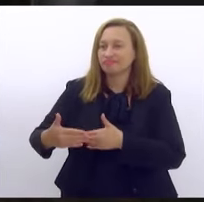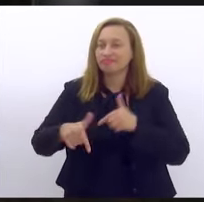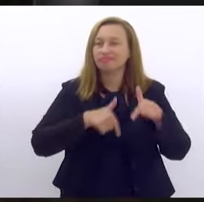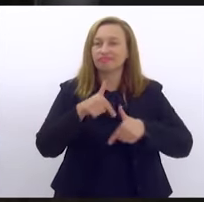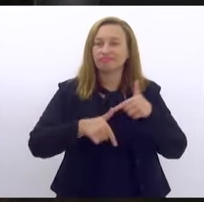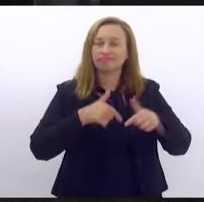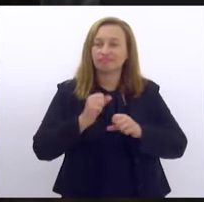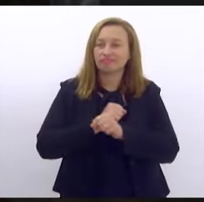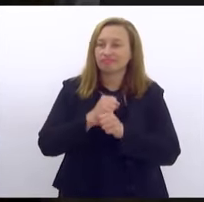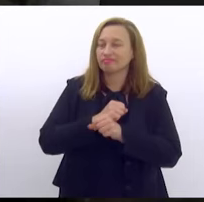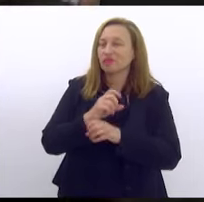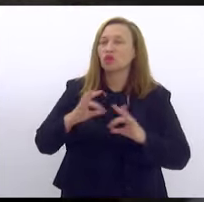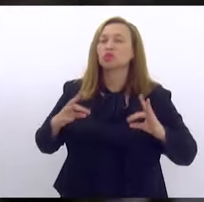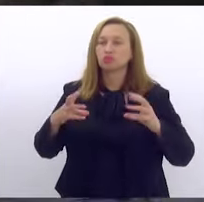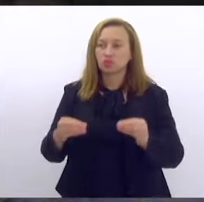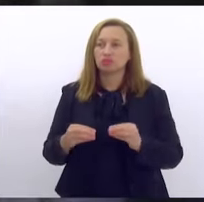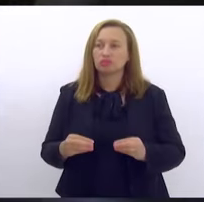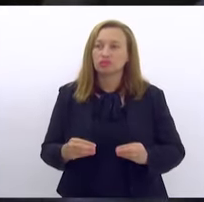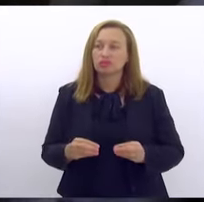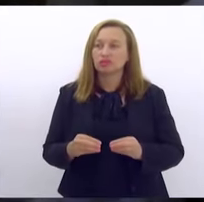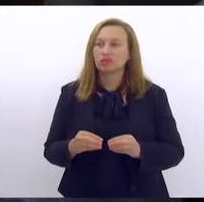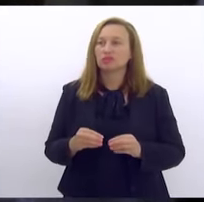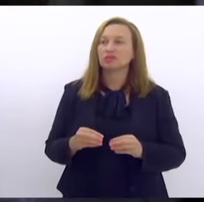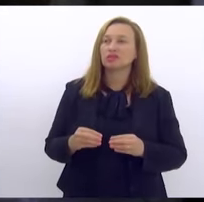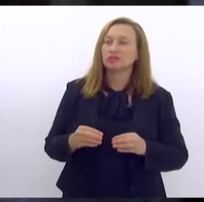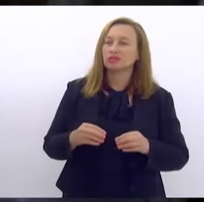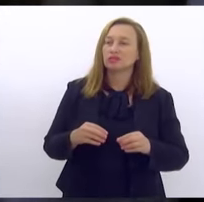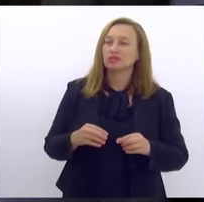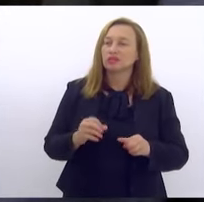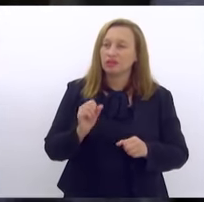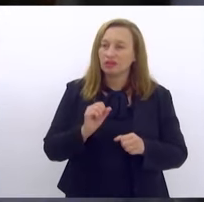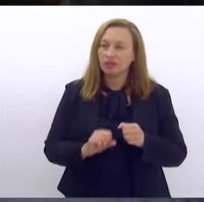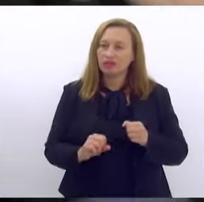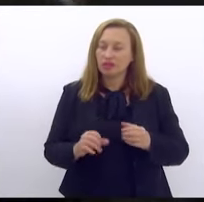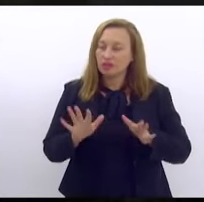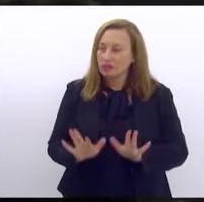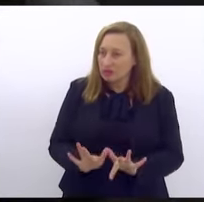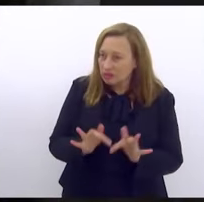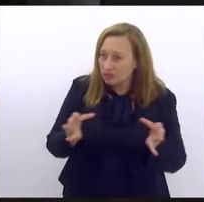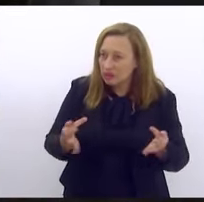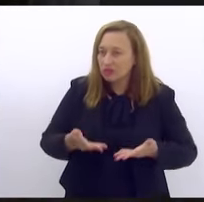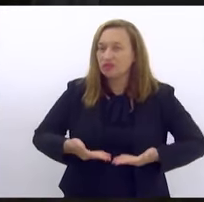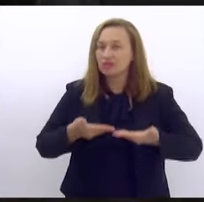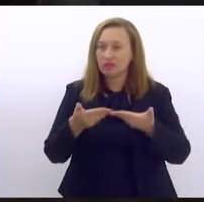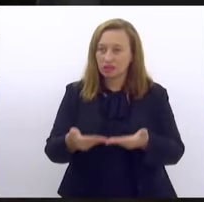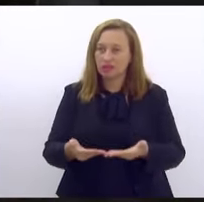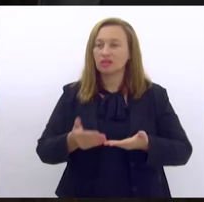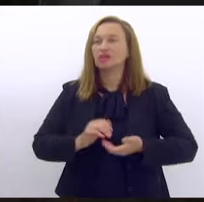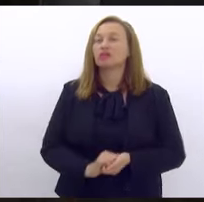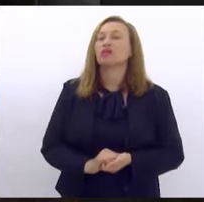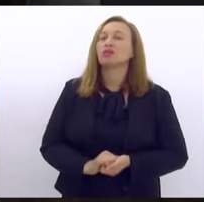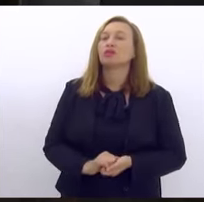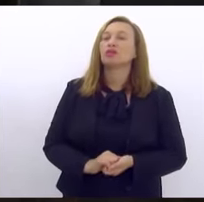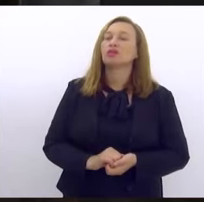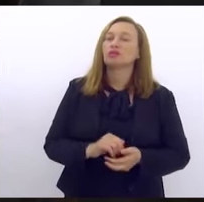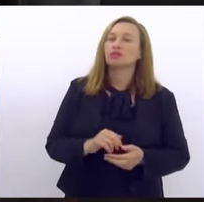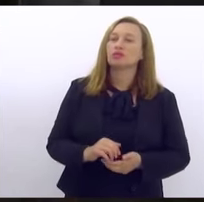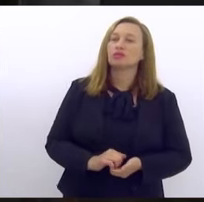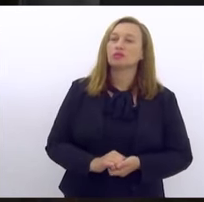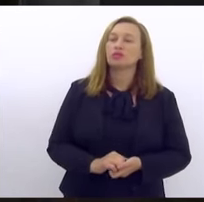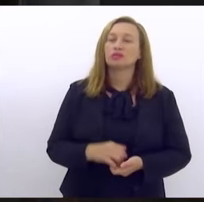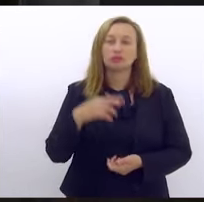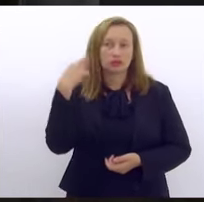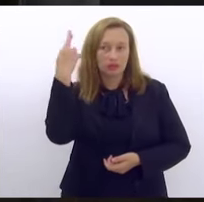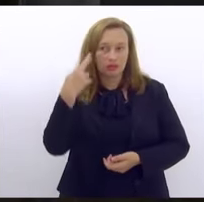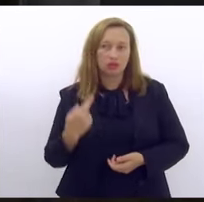tudo que a gente tem tratado, humildemente, a gente está entregando. Próximo orador escrita